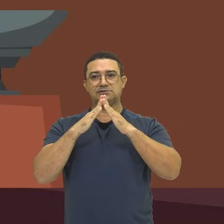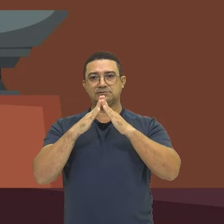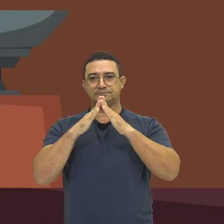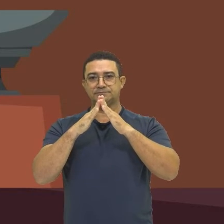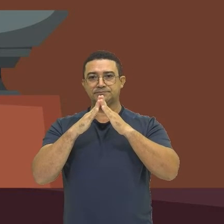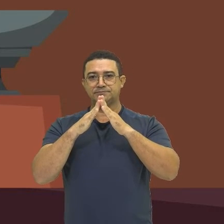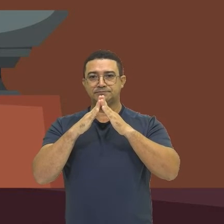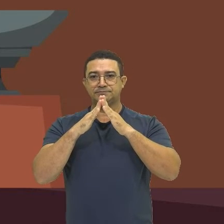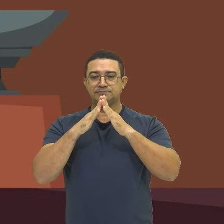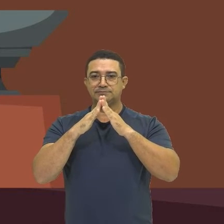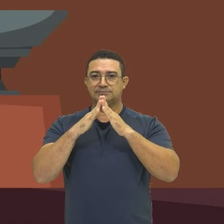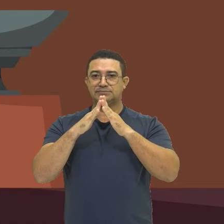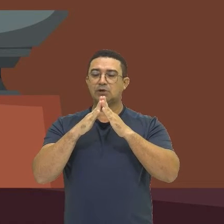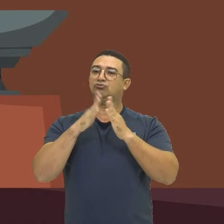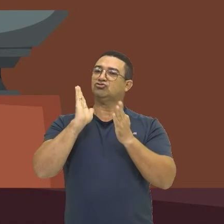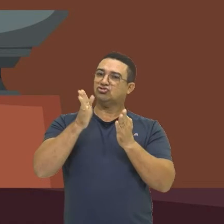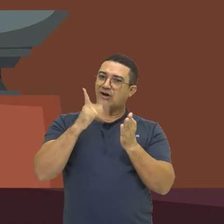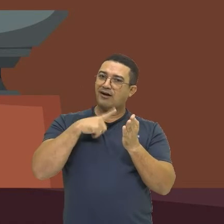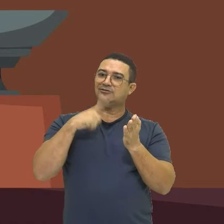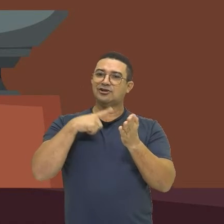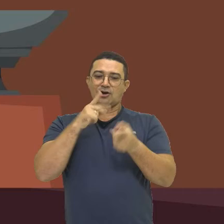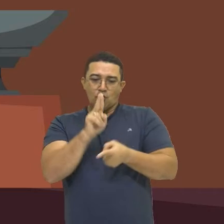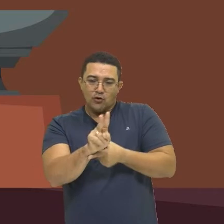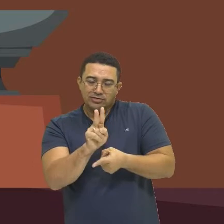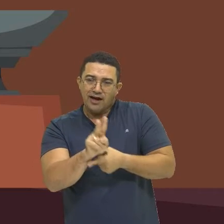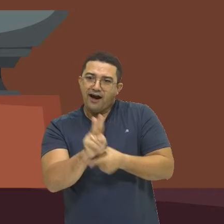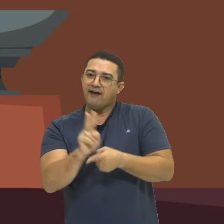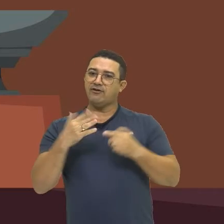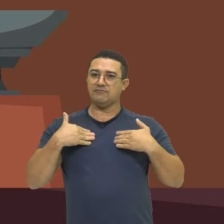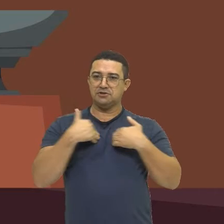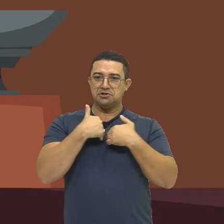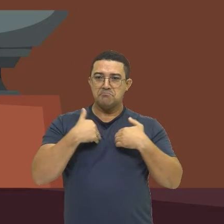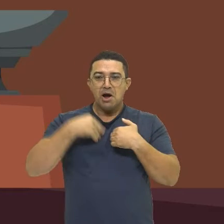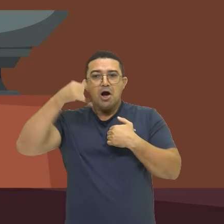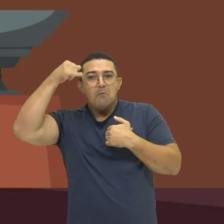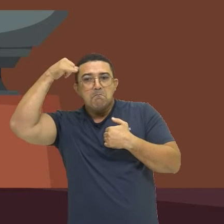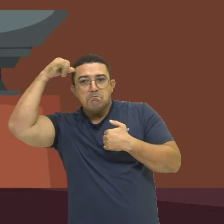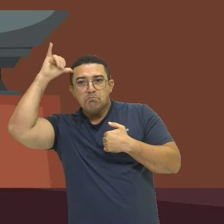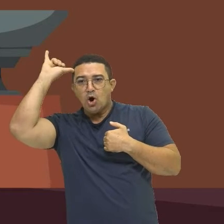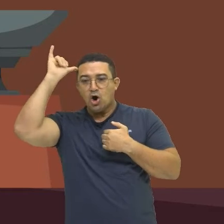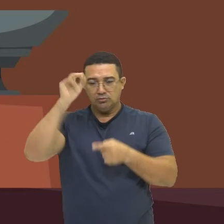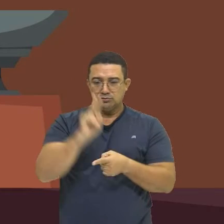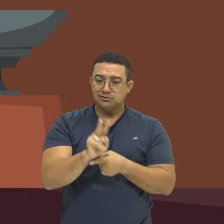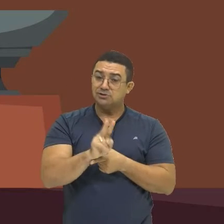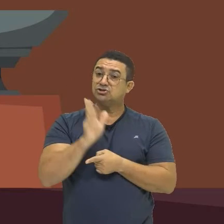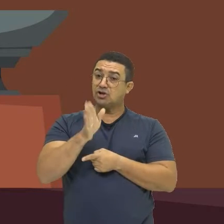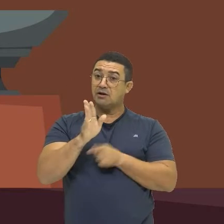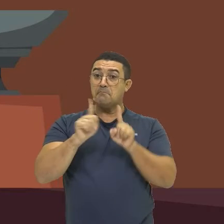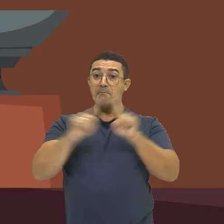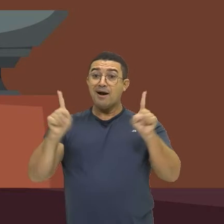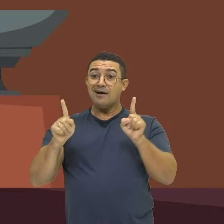residência, já morava, já criava, já domesticava. Mas na idade